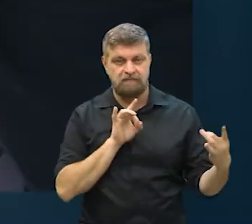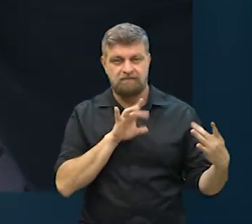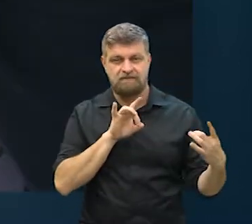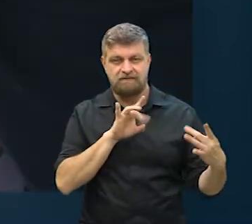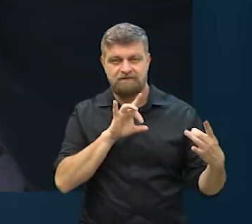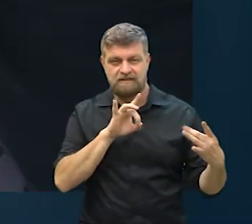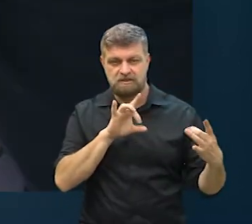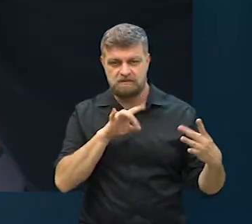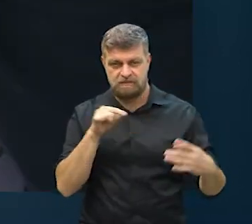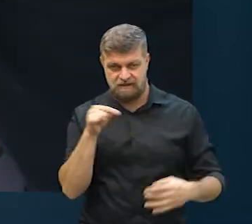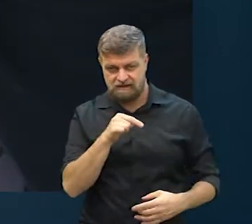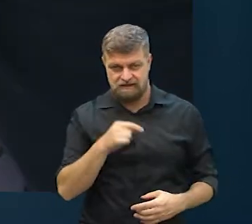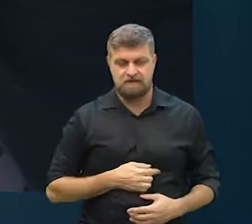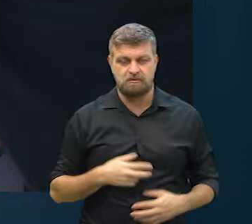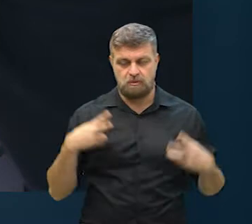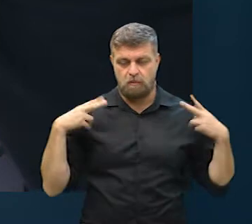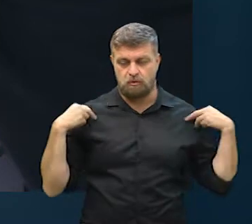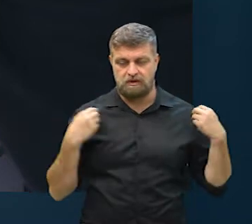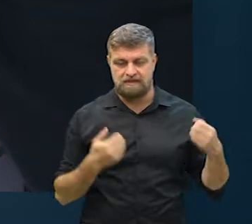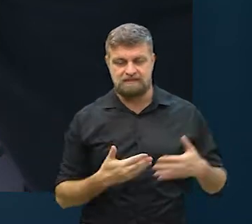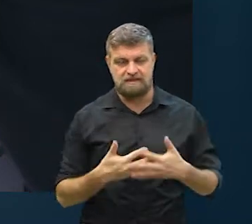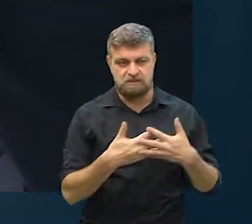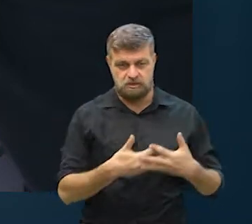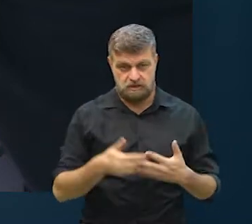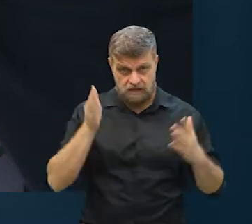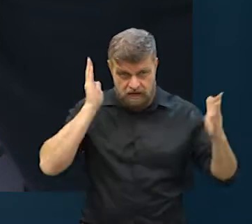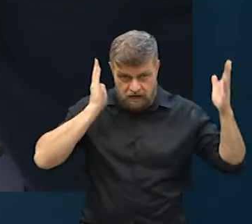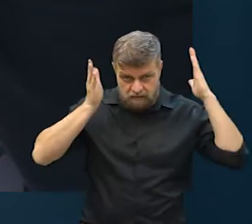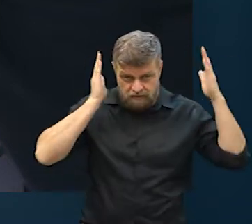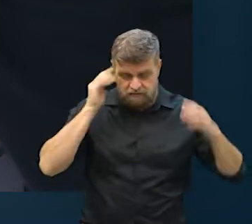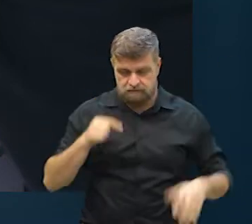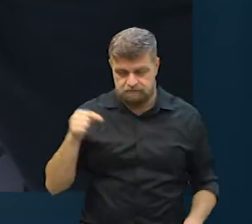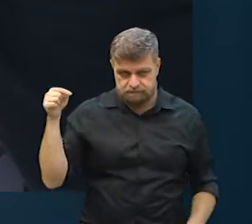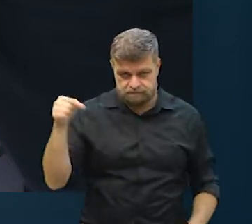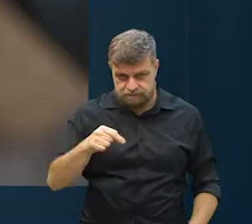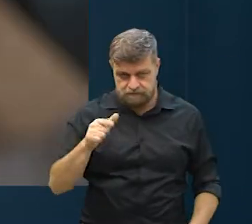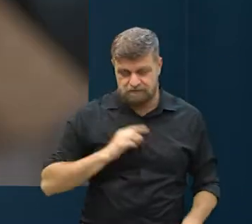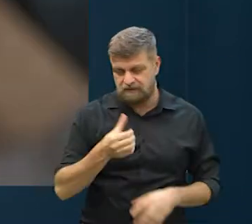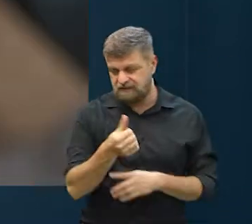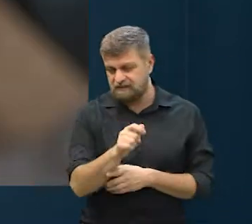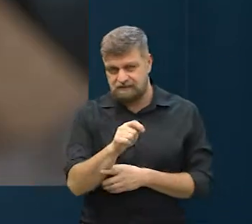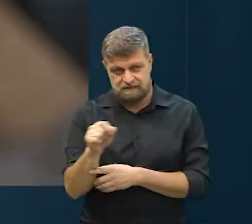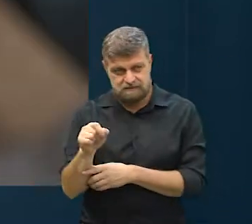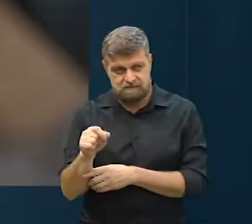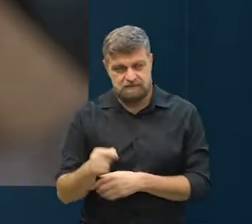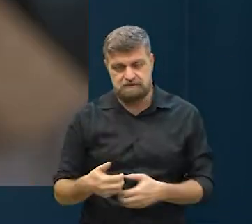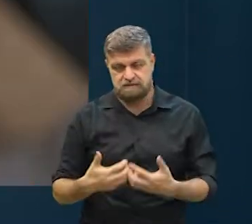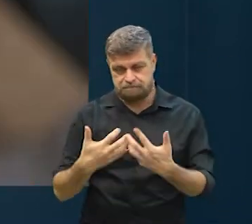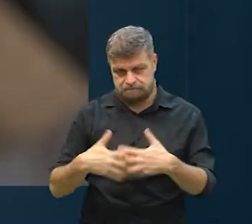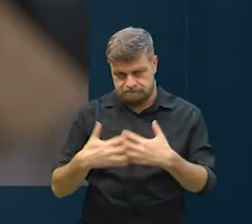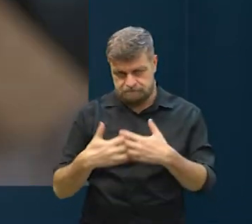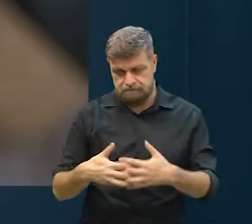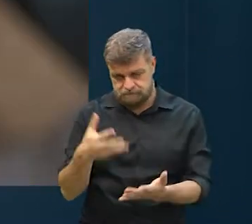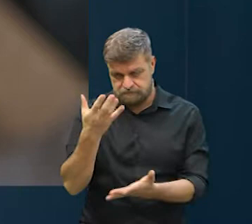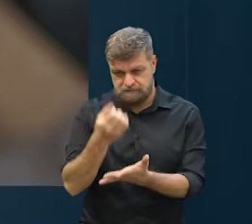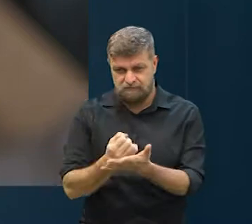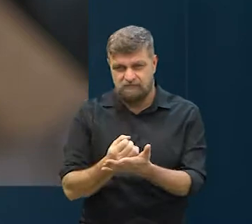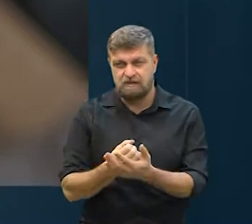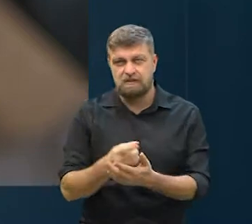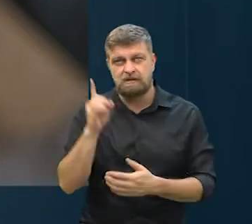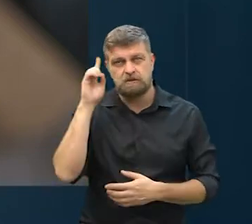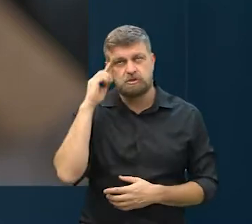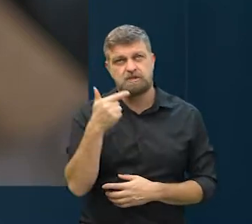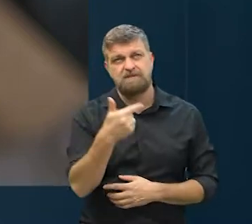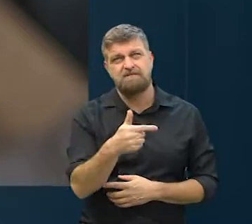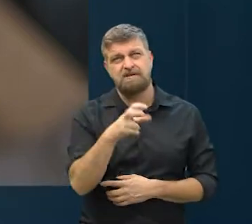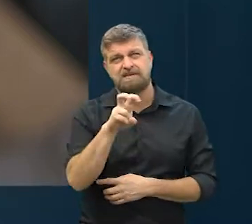de feedbacks dos nossos clientes, né, dos caminhoneiros. Então, a gente lançou no mercado tem 6 meses, um pouco mais de 6 meses,